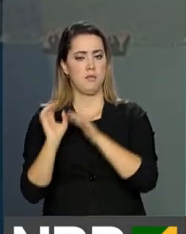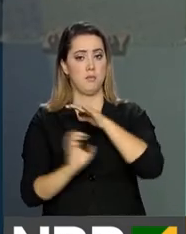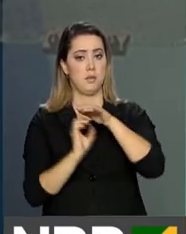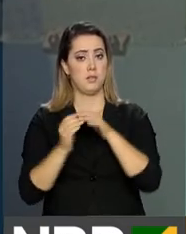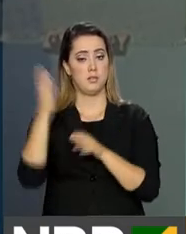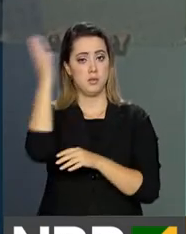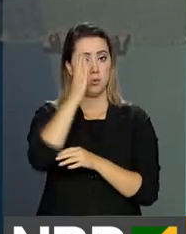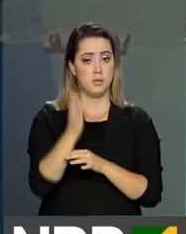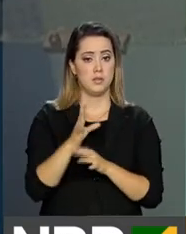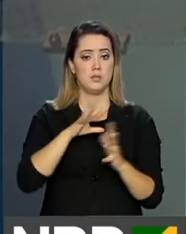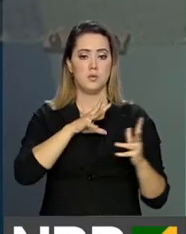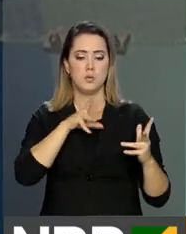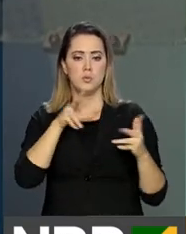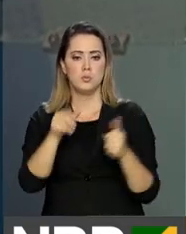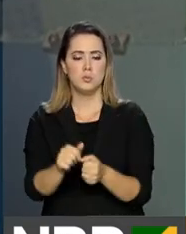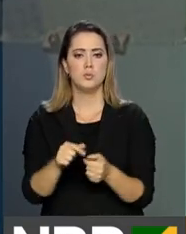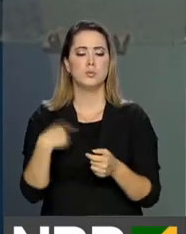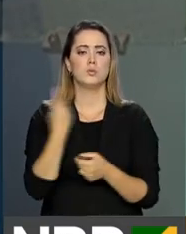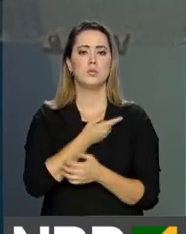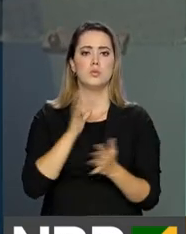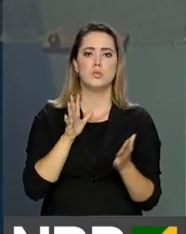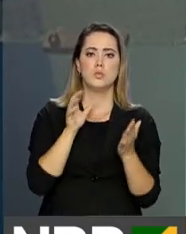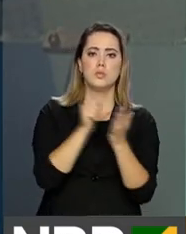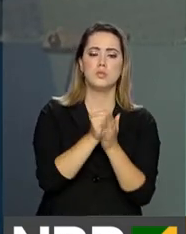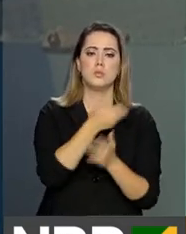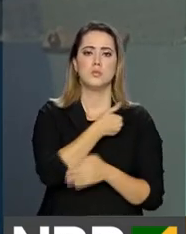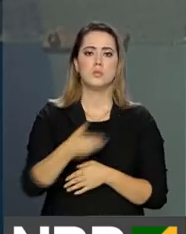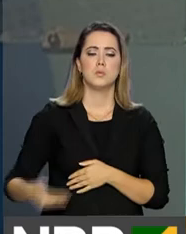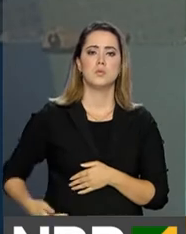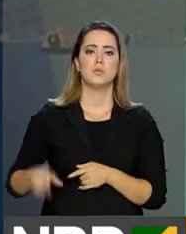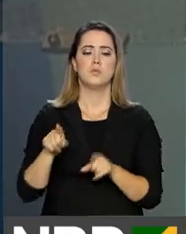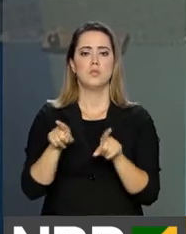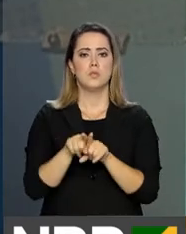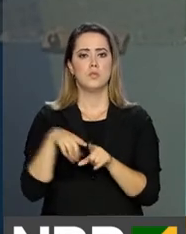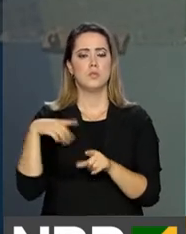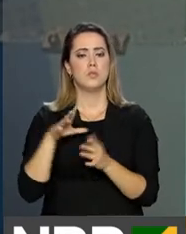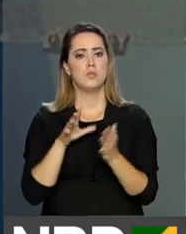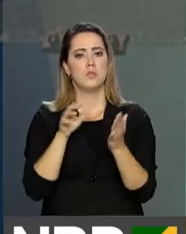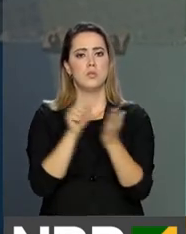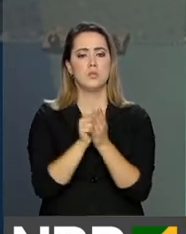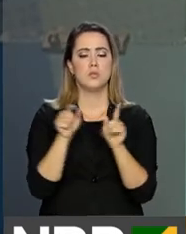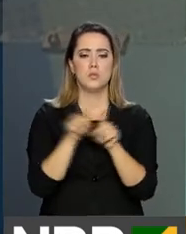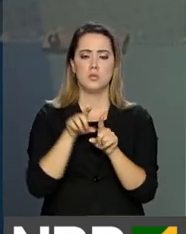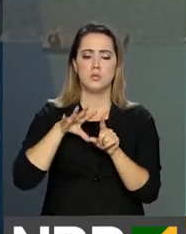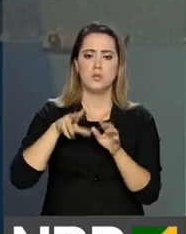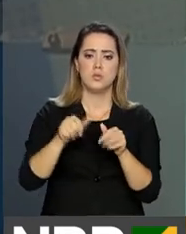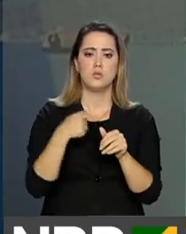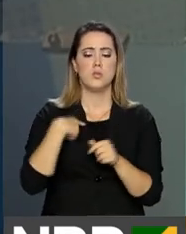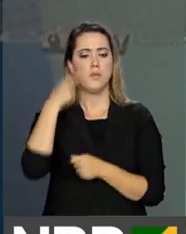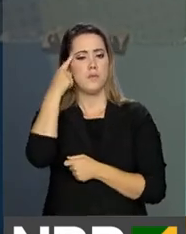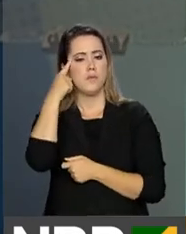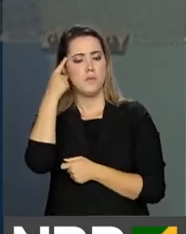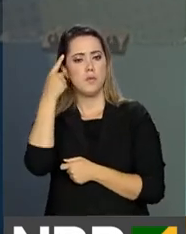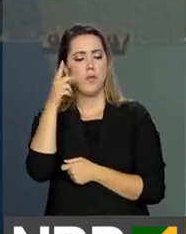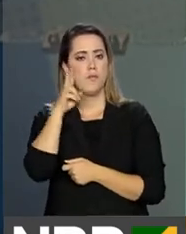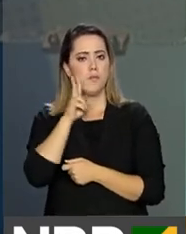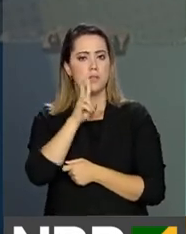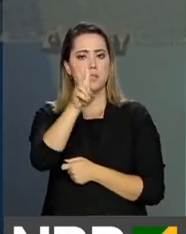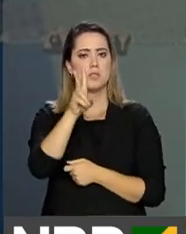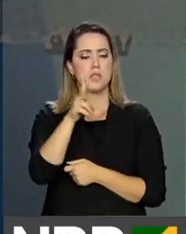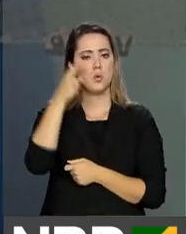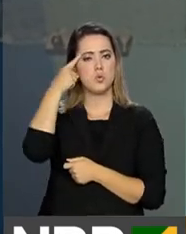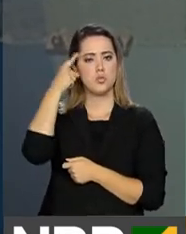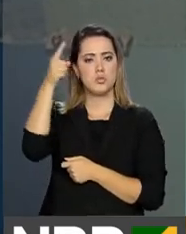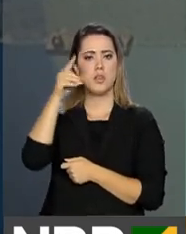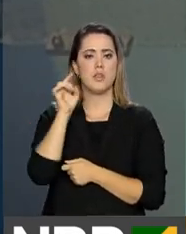que assumimos o governo, nós tiramos de lado toda e qualquer visão, digamos assim, ideológica,